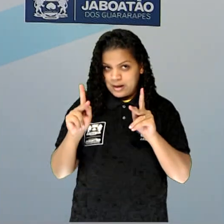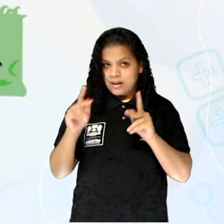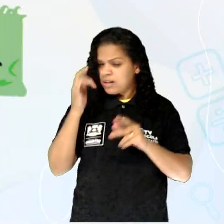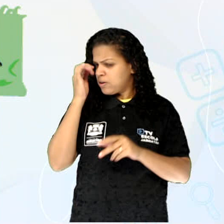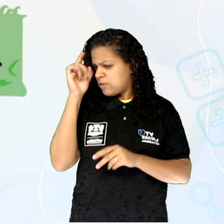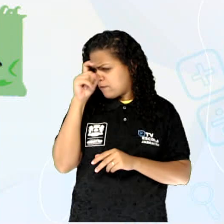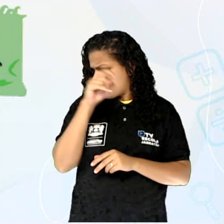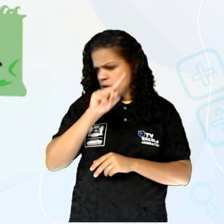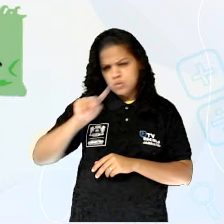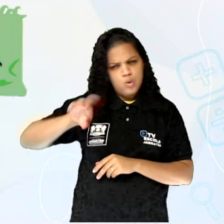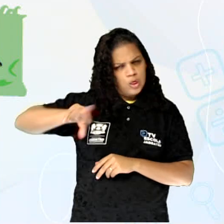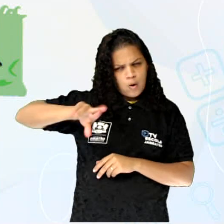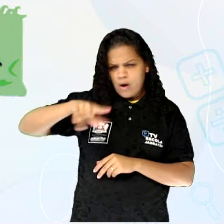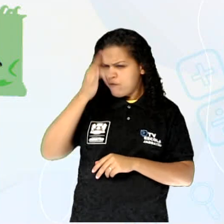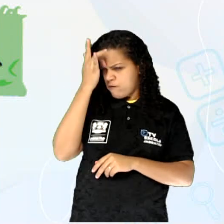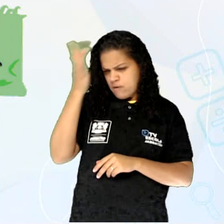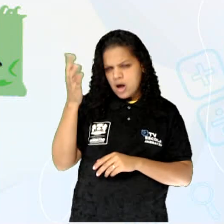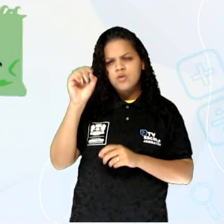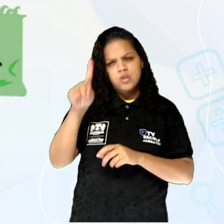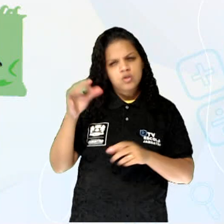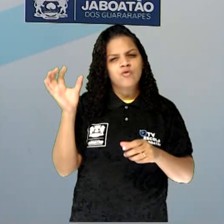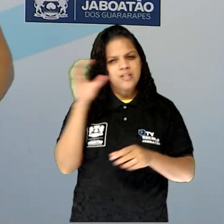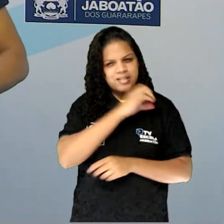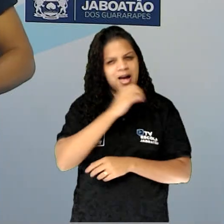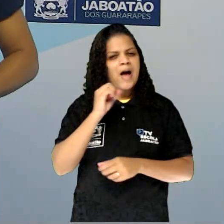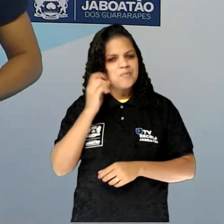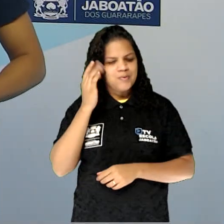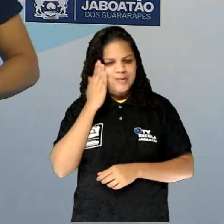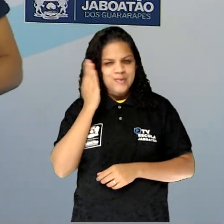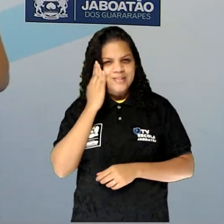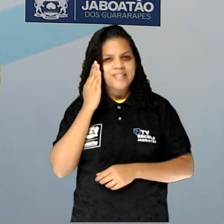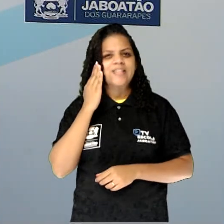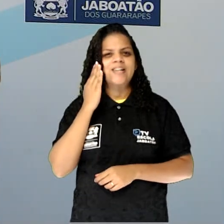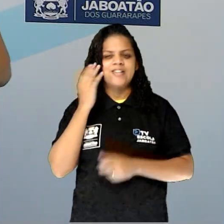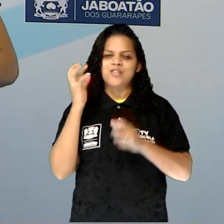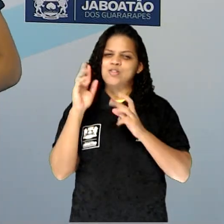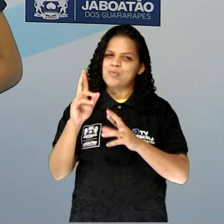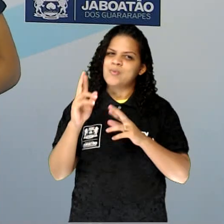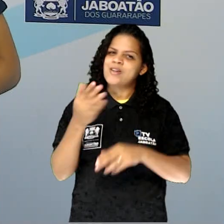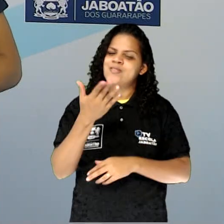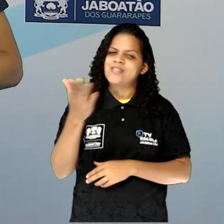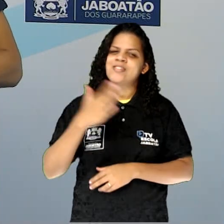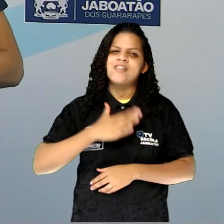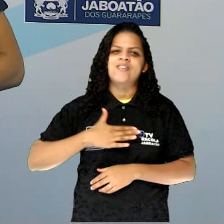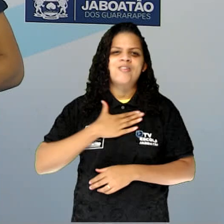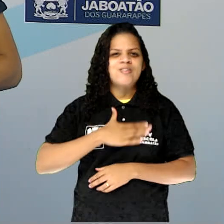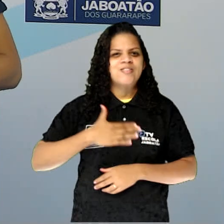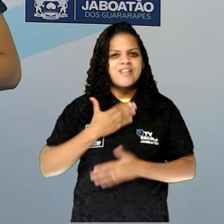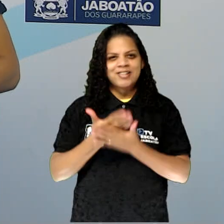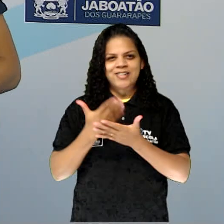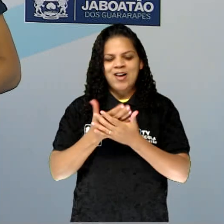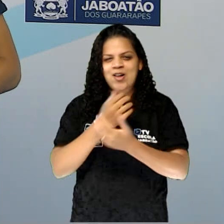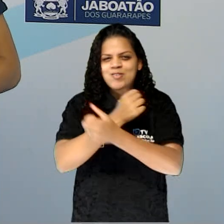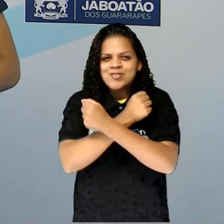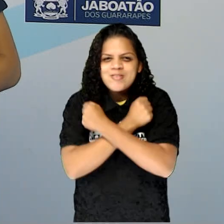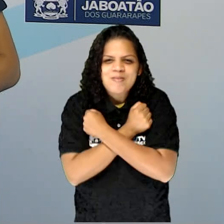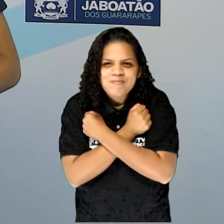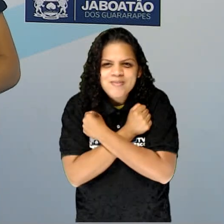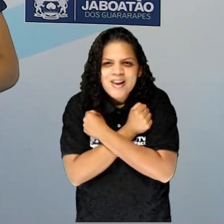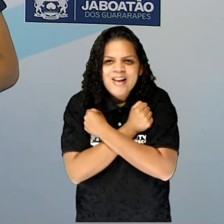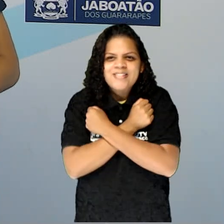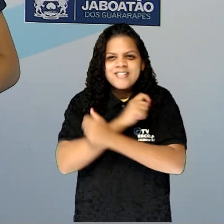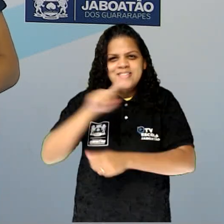difícil eu acredito que vocês vão fazer rapidinho bom Espero que vocês tenham gostado da aula um forte abraço virtual